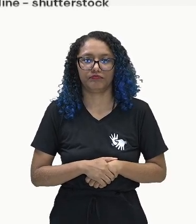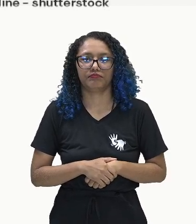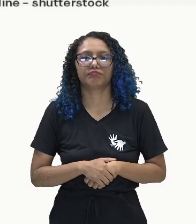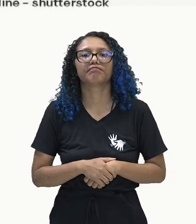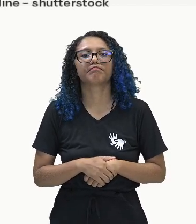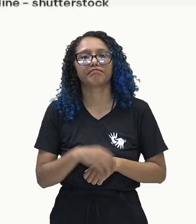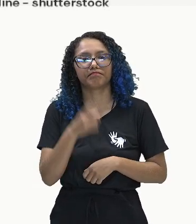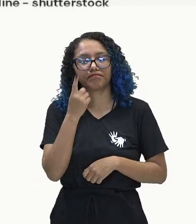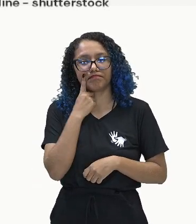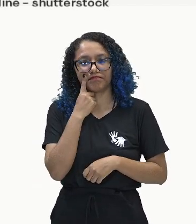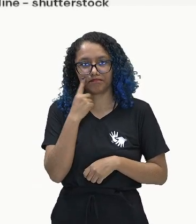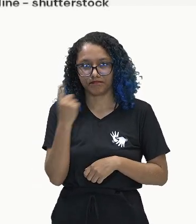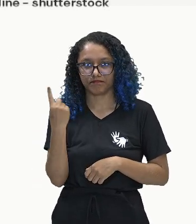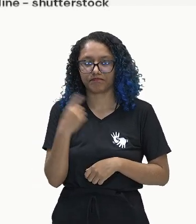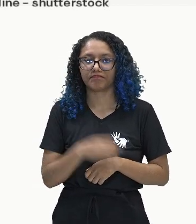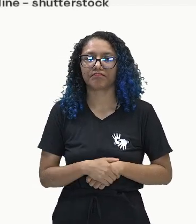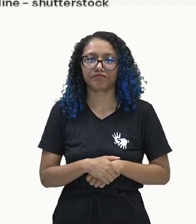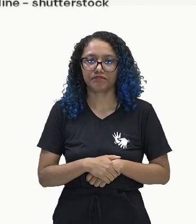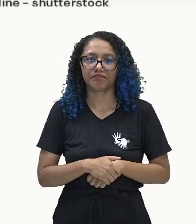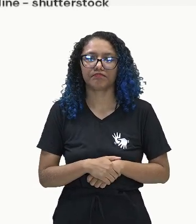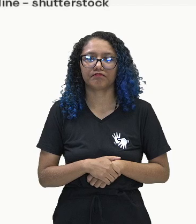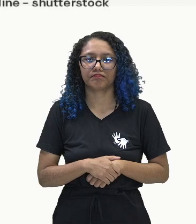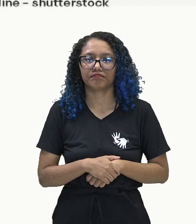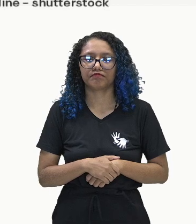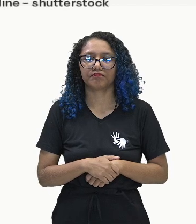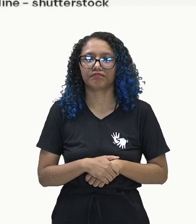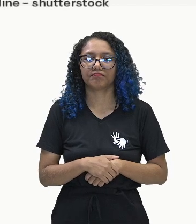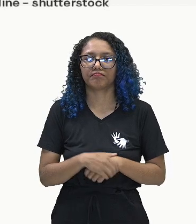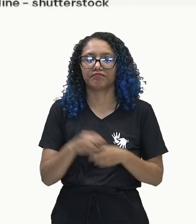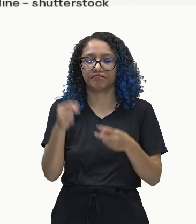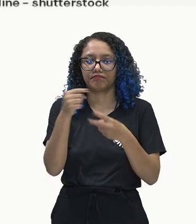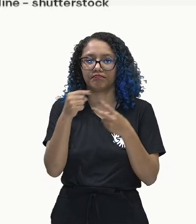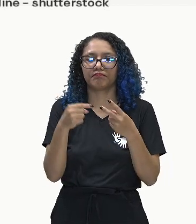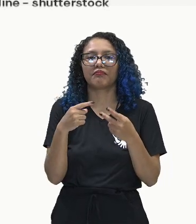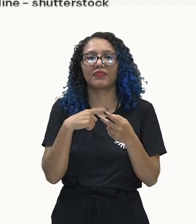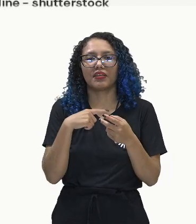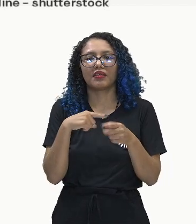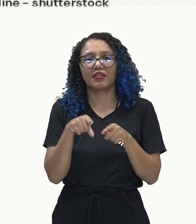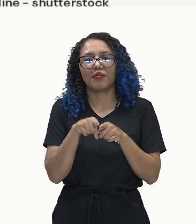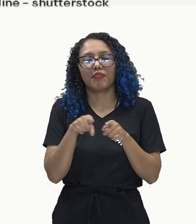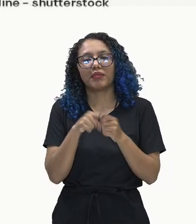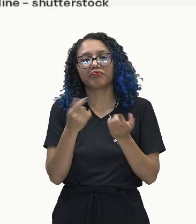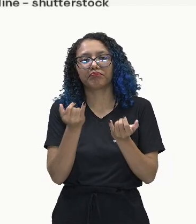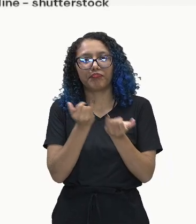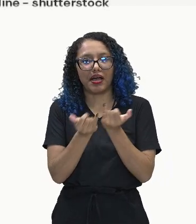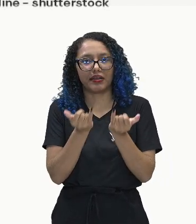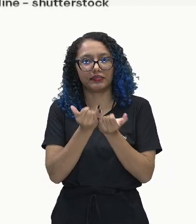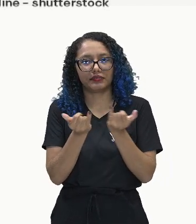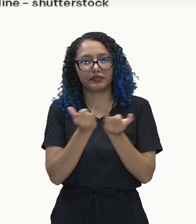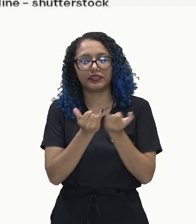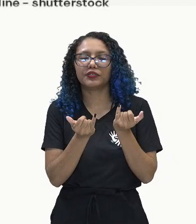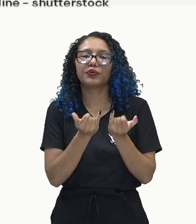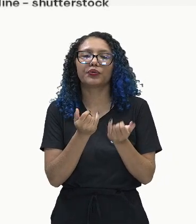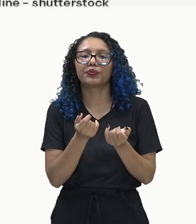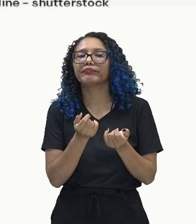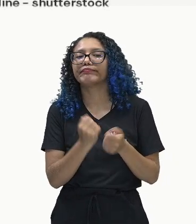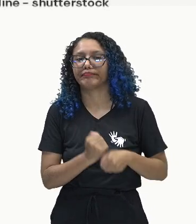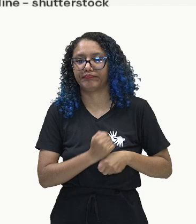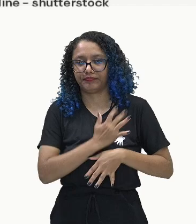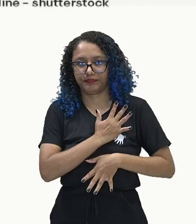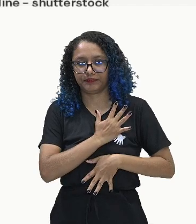estruturas, digamos, também têm o mesmo calibre ali das artérias. E nós vamos ver agora sobre os